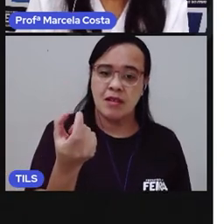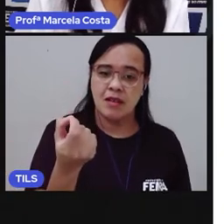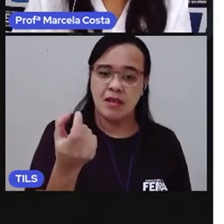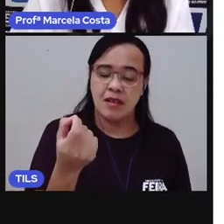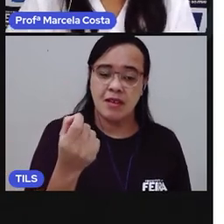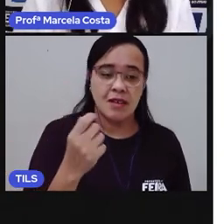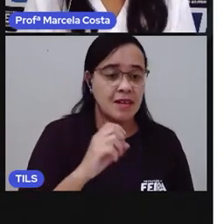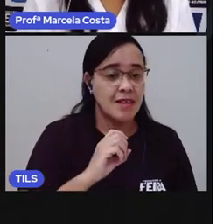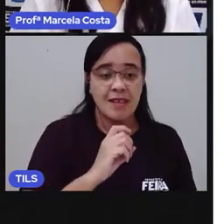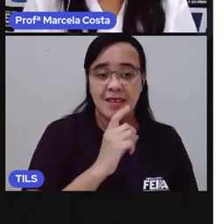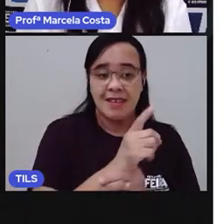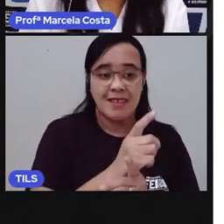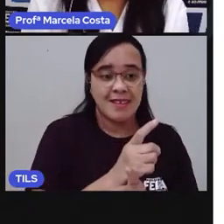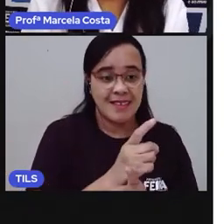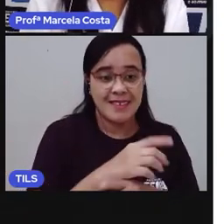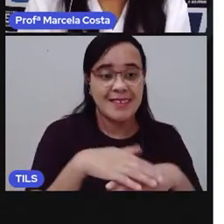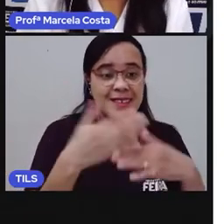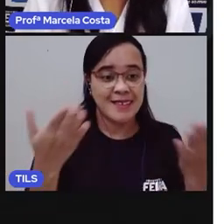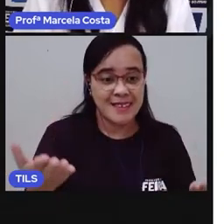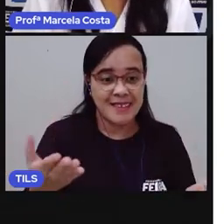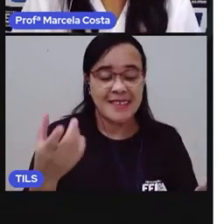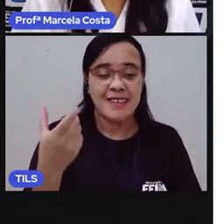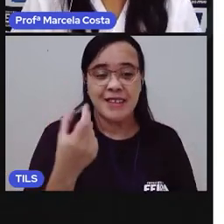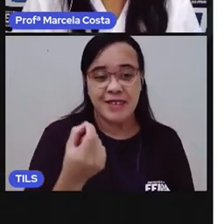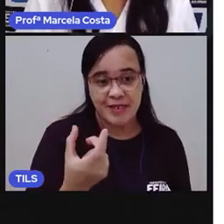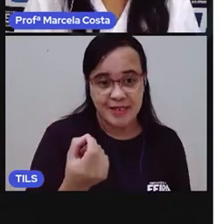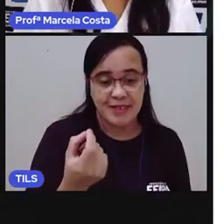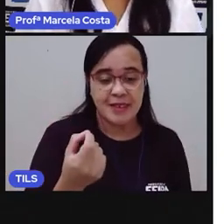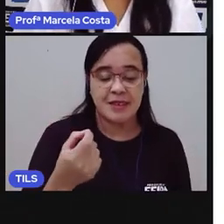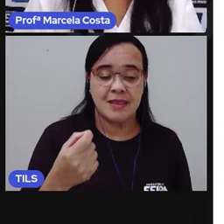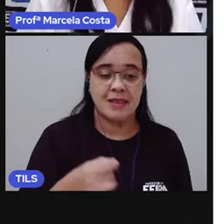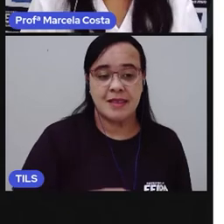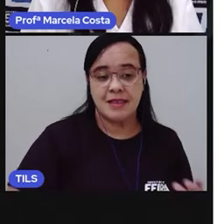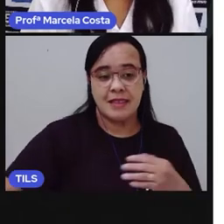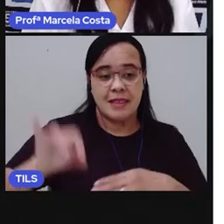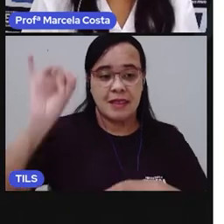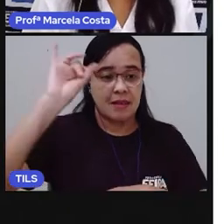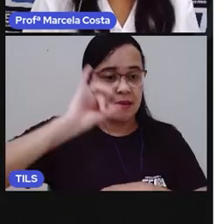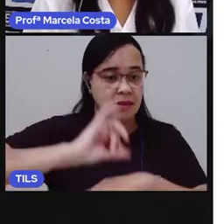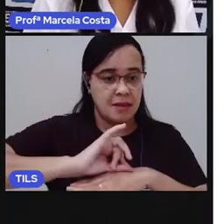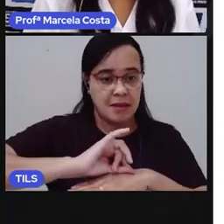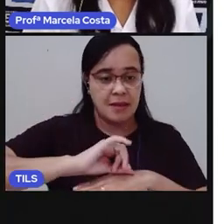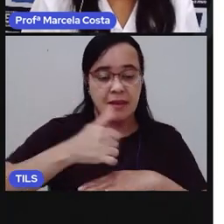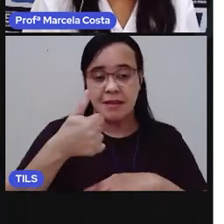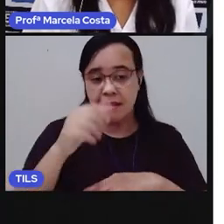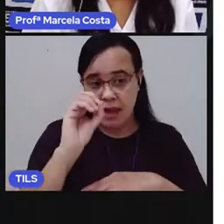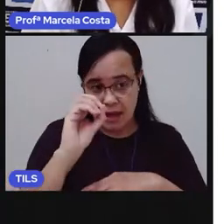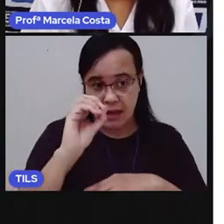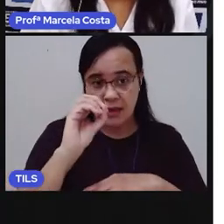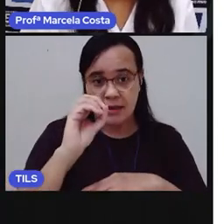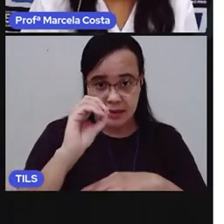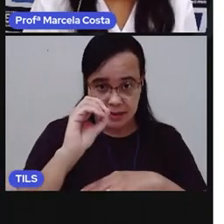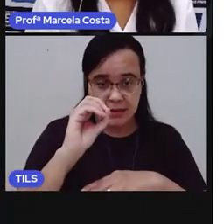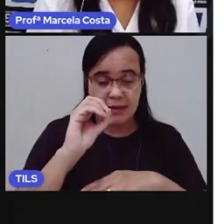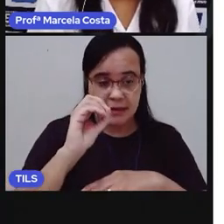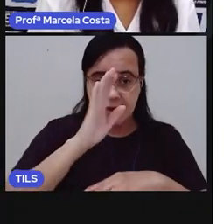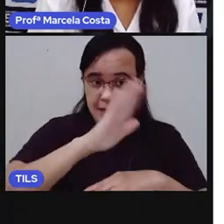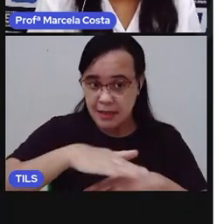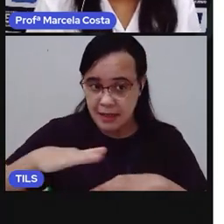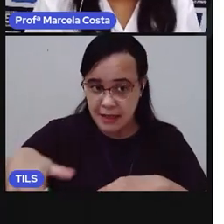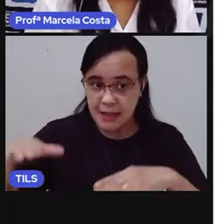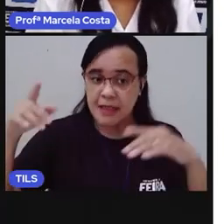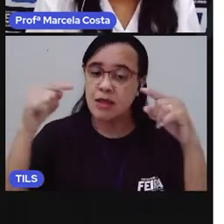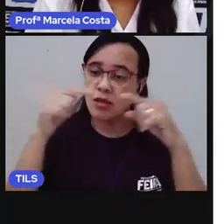16, 17, 18, 19, 20. Então, na parte superior da boca, temos 10 dentes, né? Uma criança tem